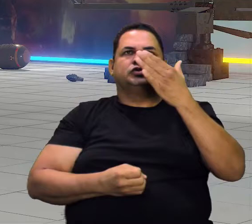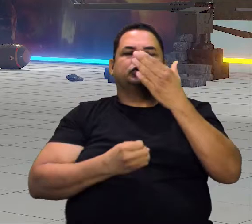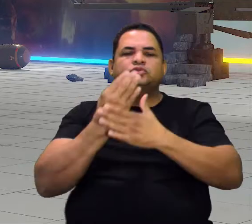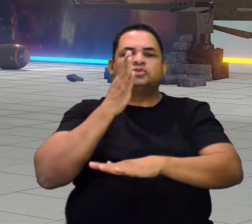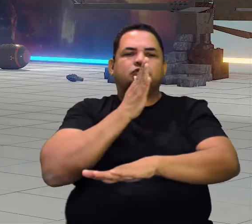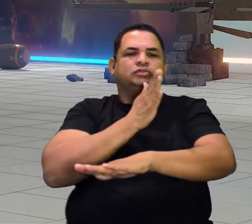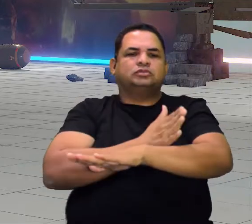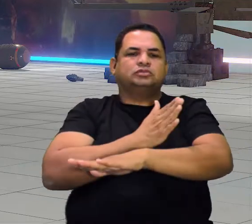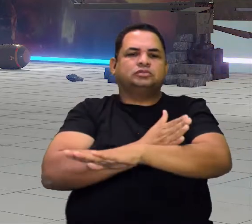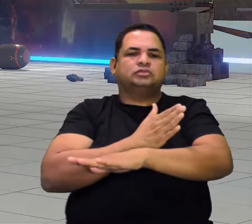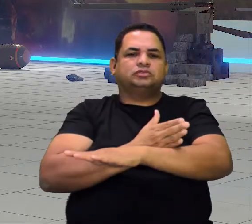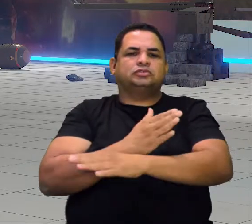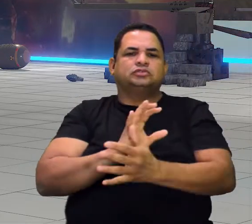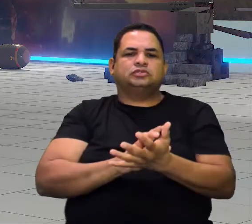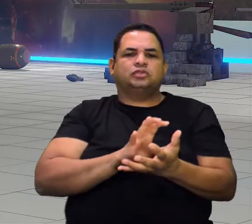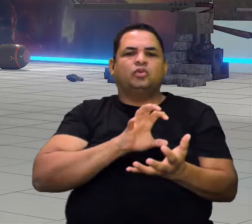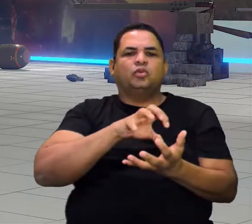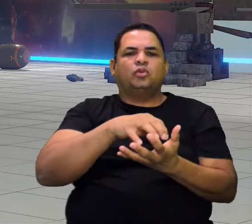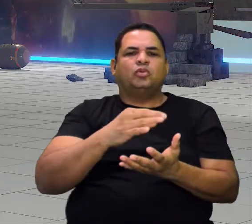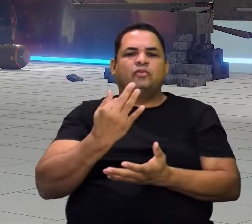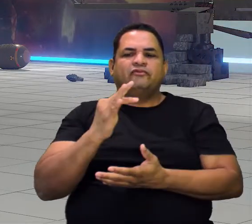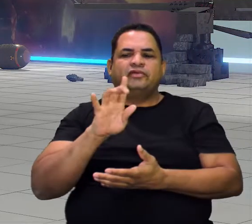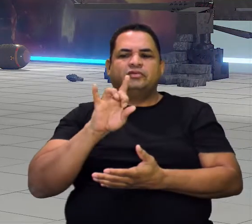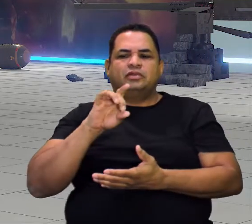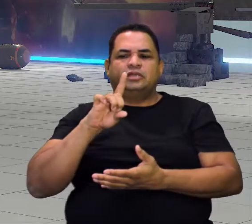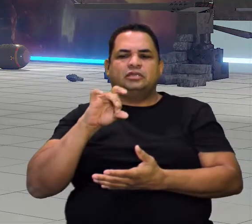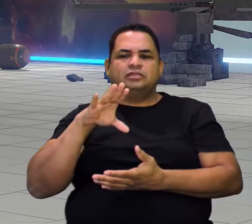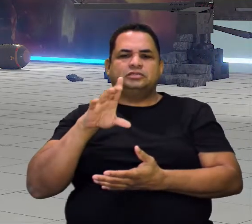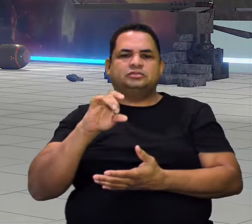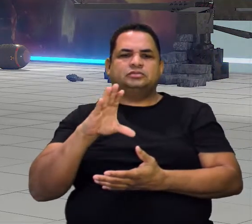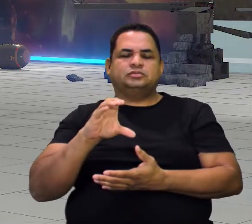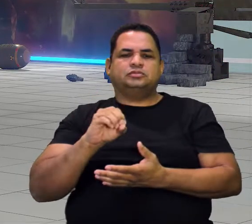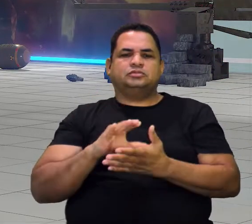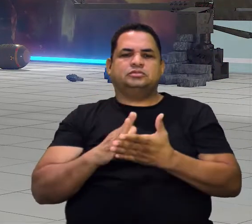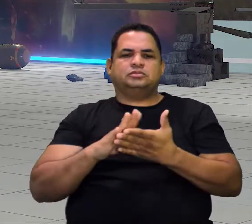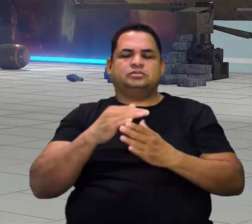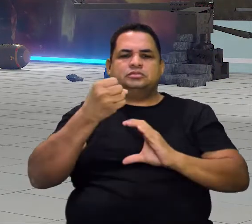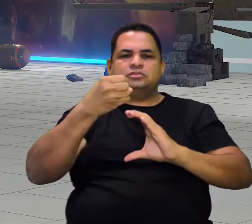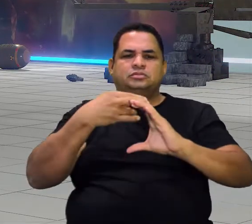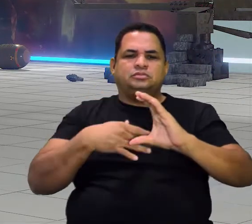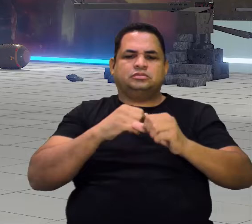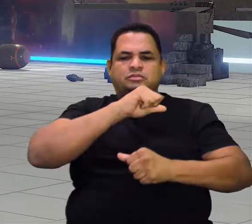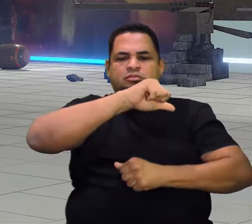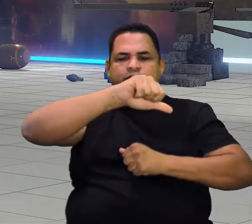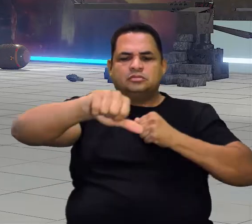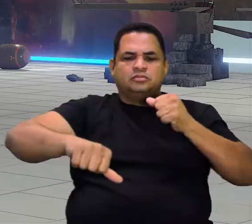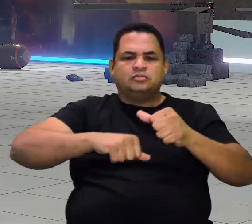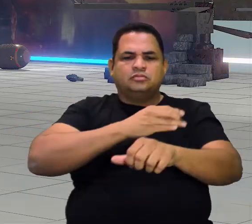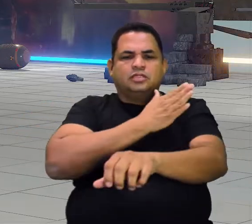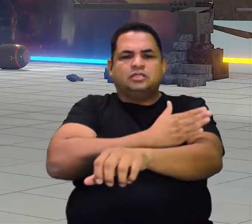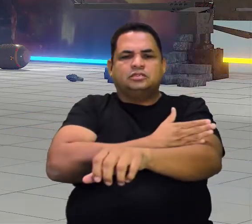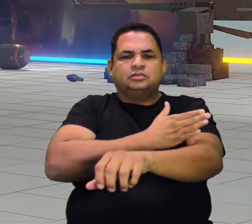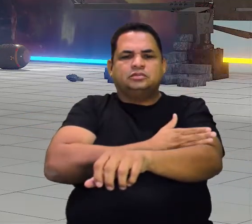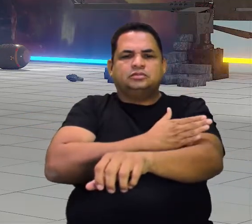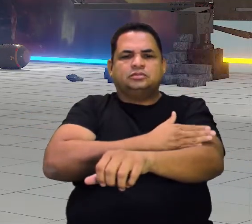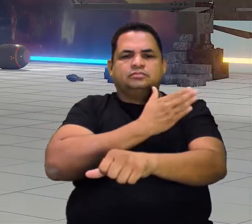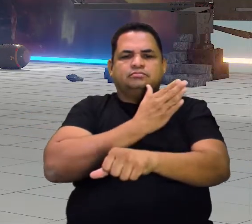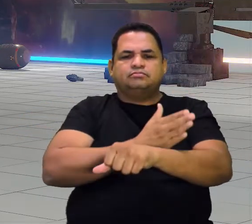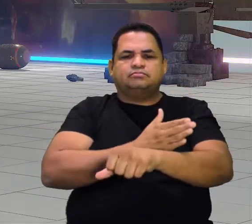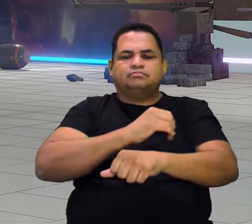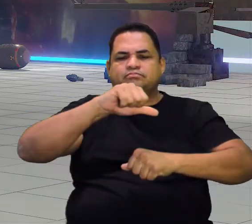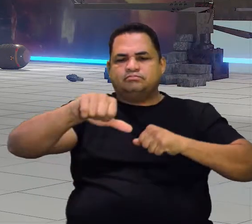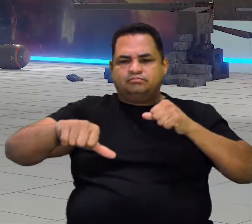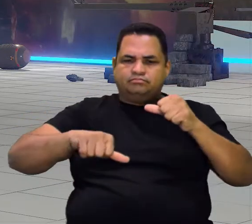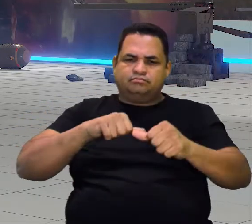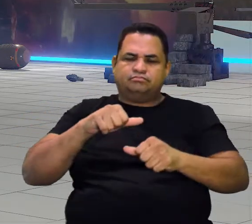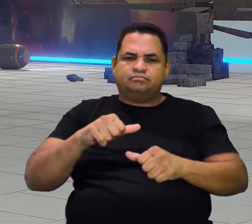o feudalismo, o sistema feudal, que vai caracterizar a transição da Idade Antiga para a Idade